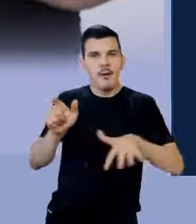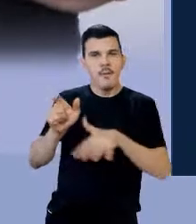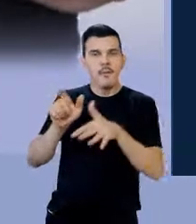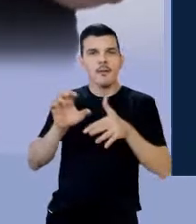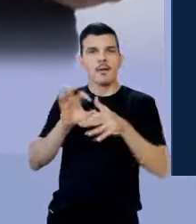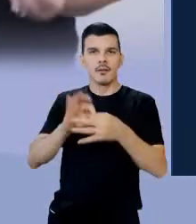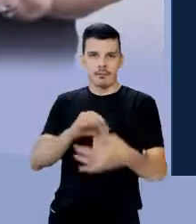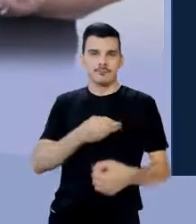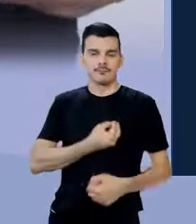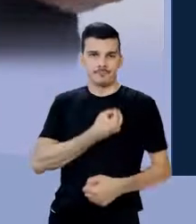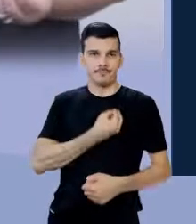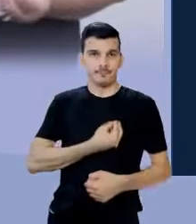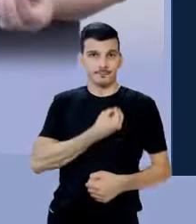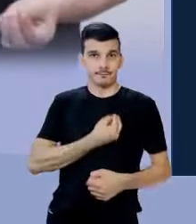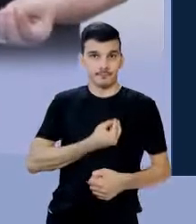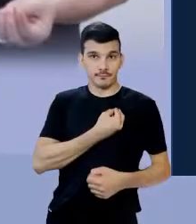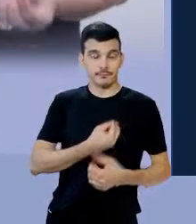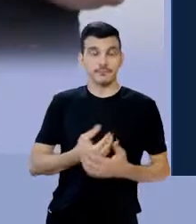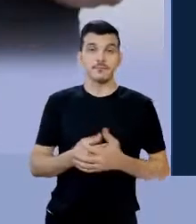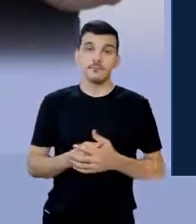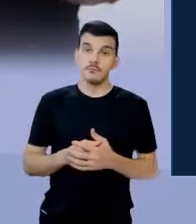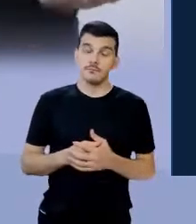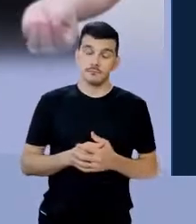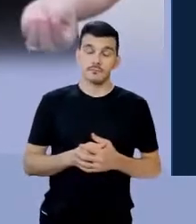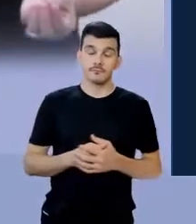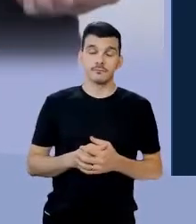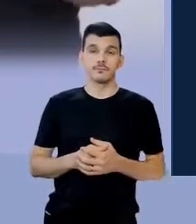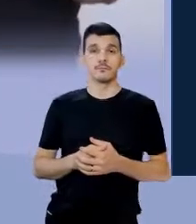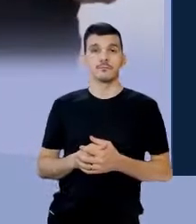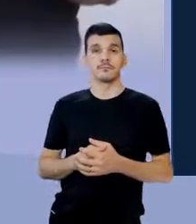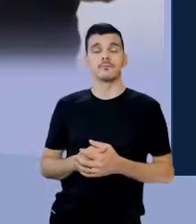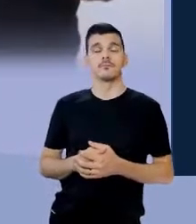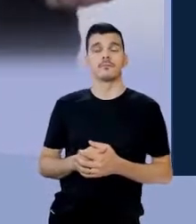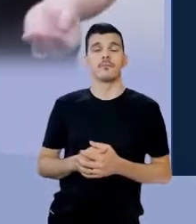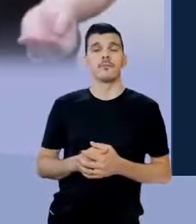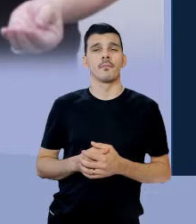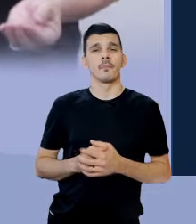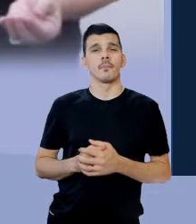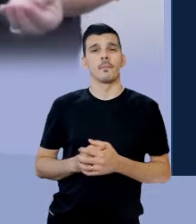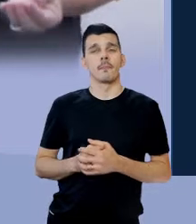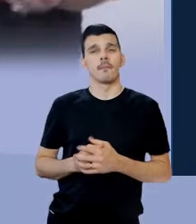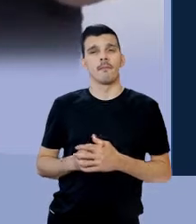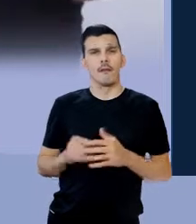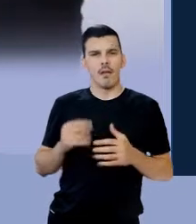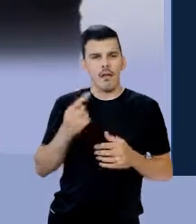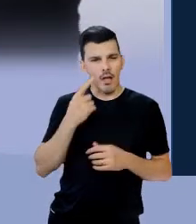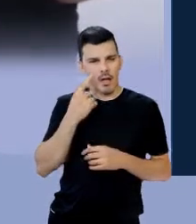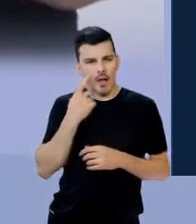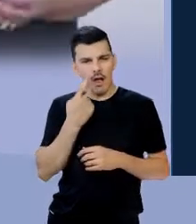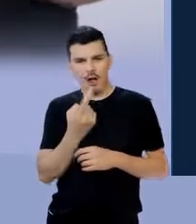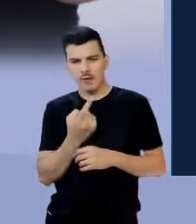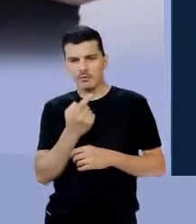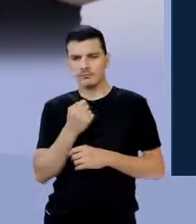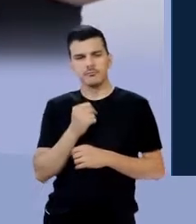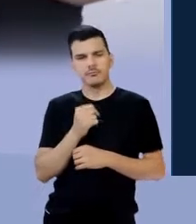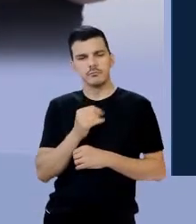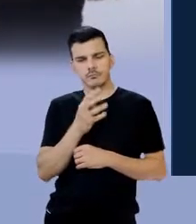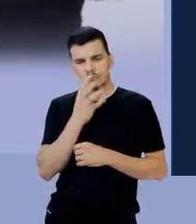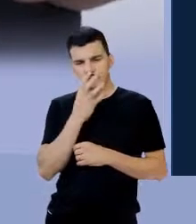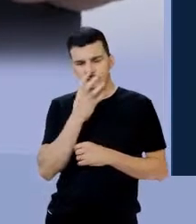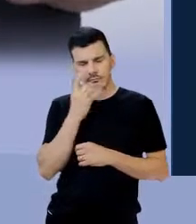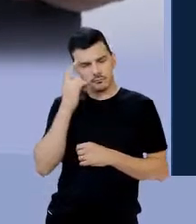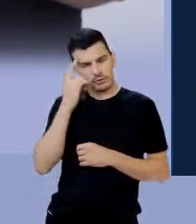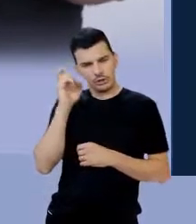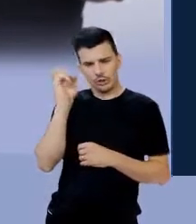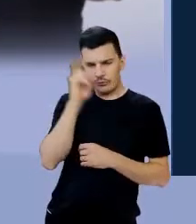meio sob o qual ele está inserido, ou no qual está inserido, sobre o qual vive, e interessa a ele